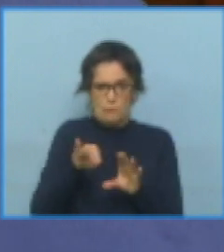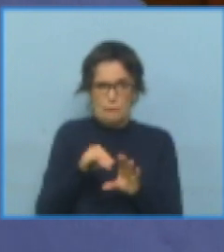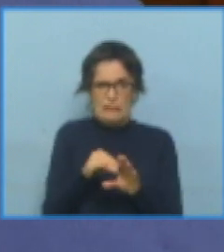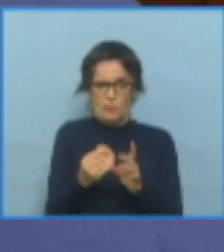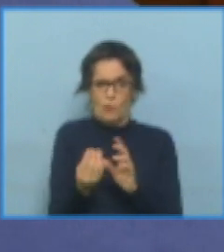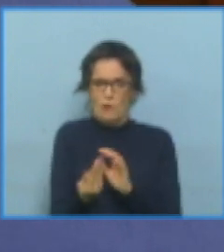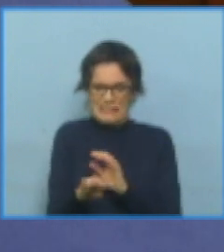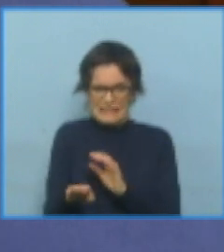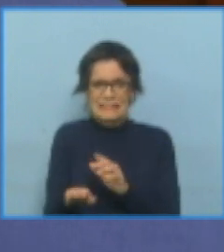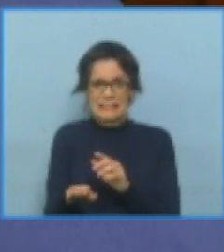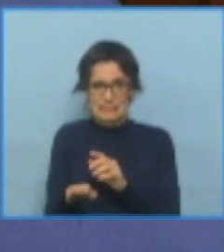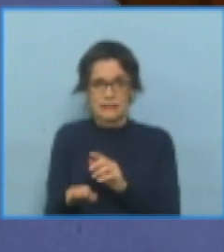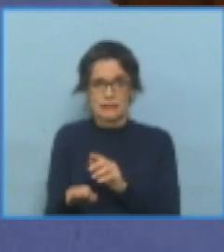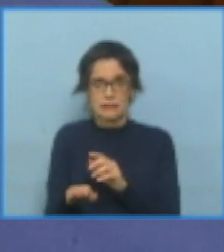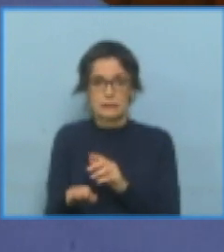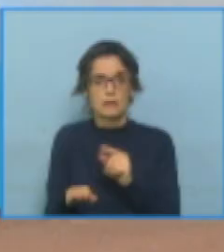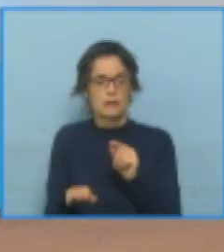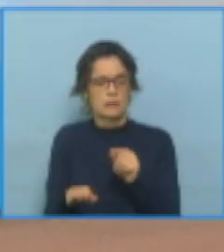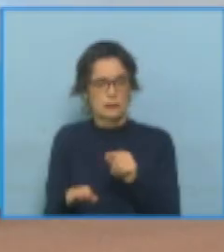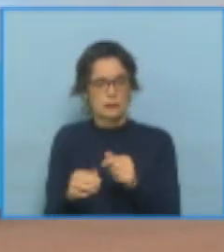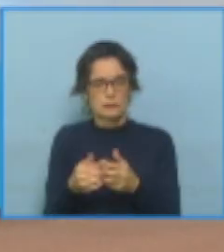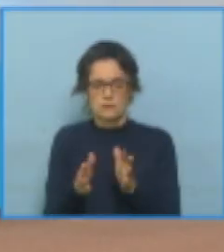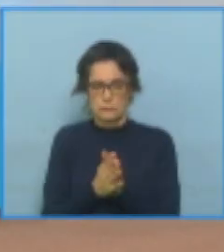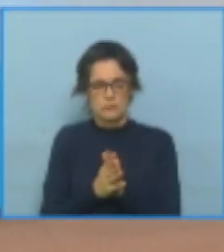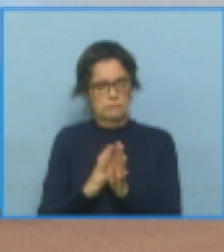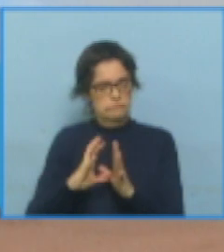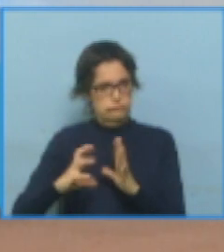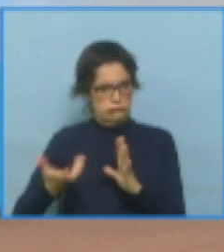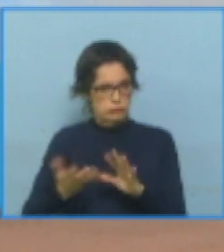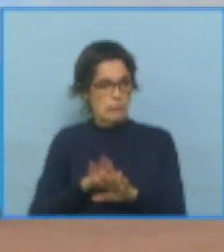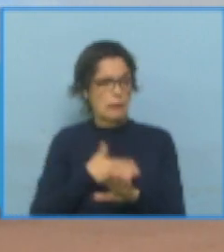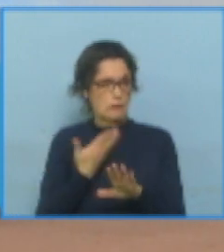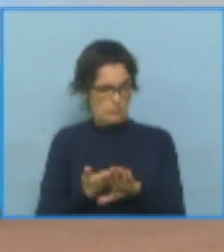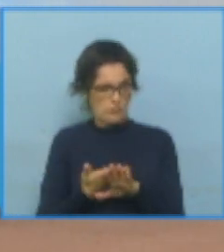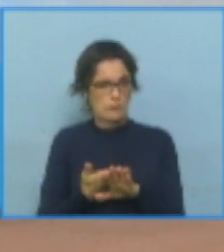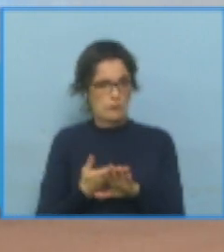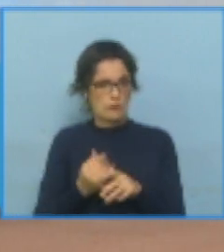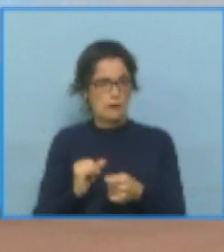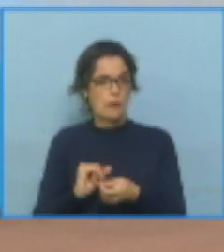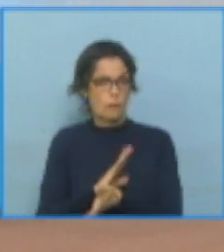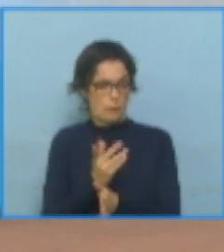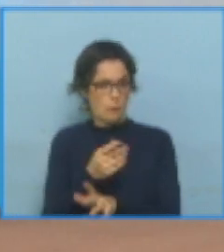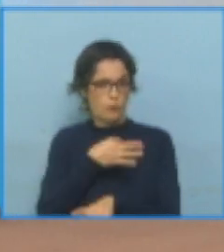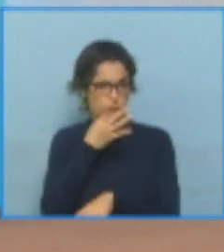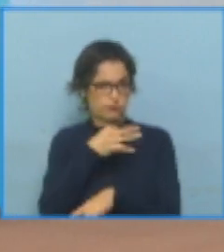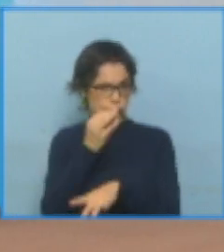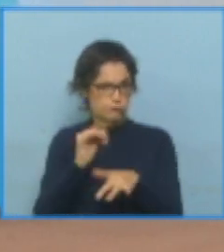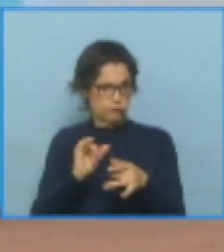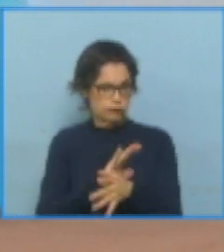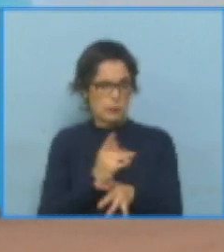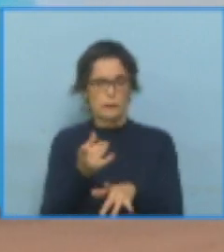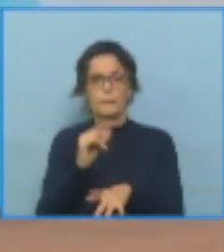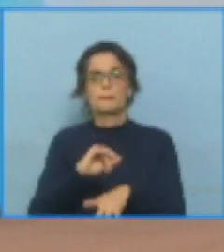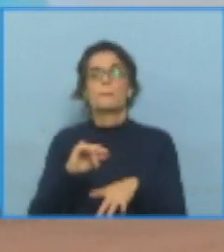é, tudo fica mais complicado e mais mediatizado. Mas sim, é um início de ano muito mau, não